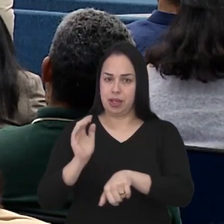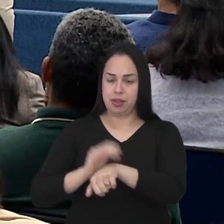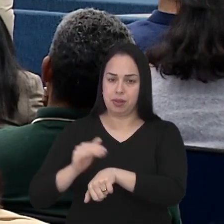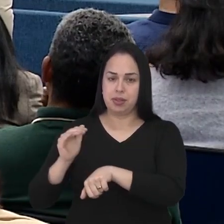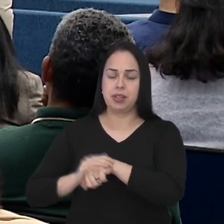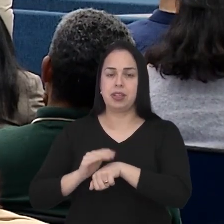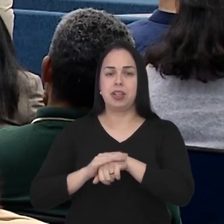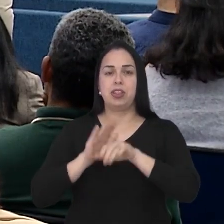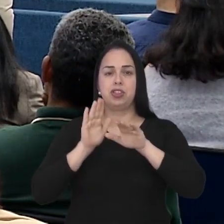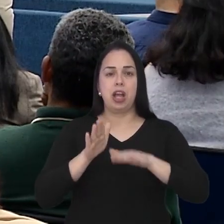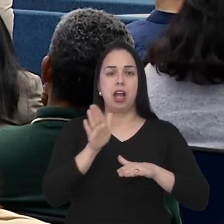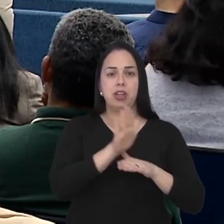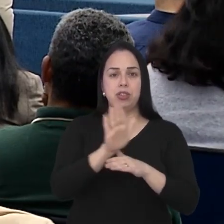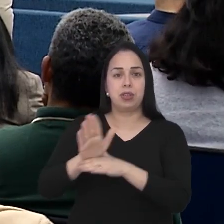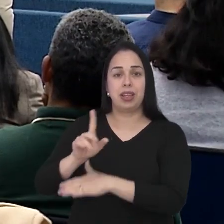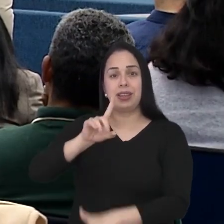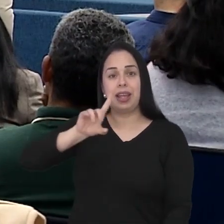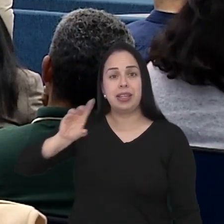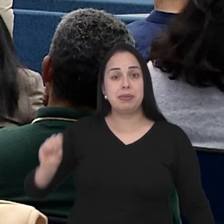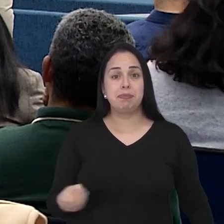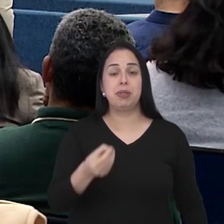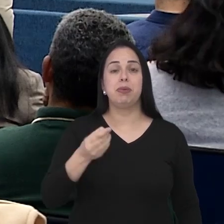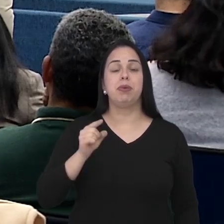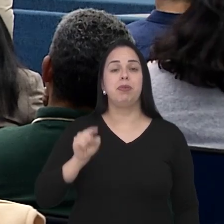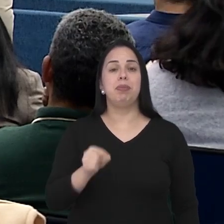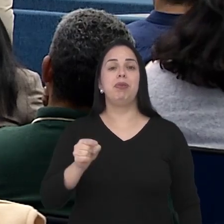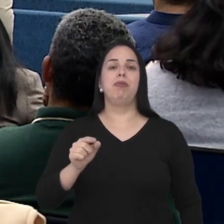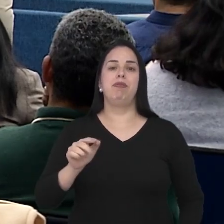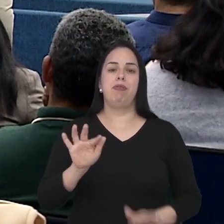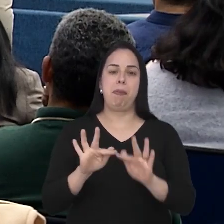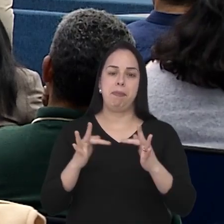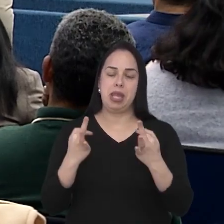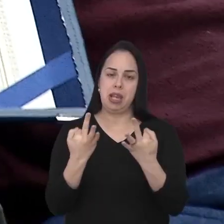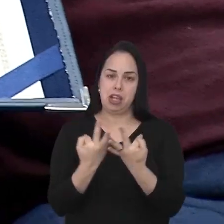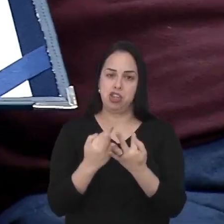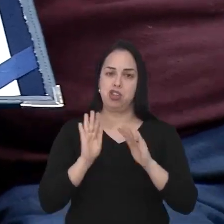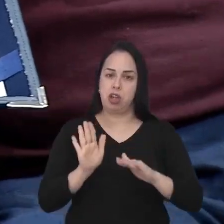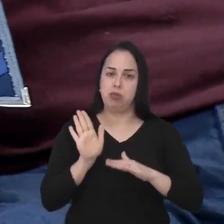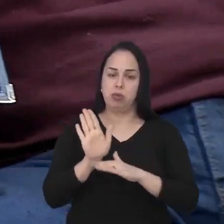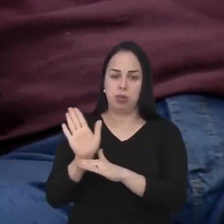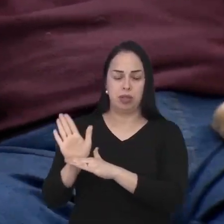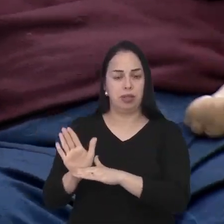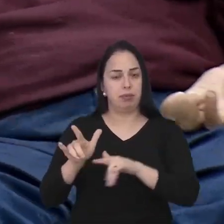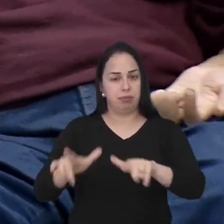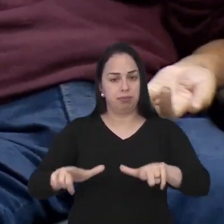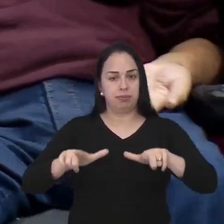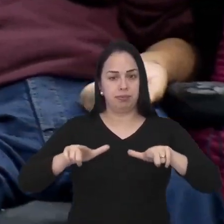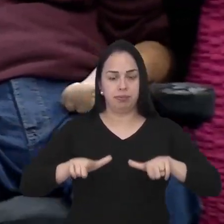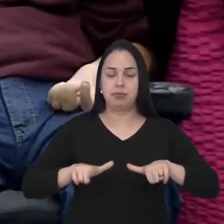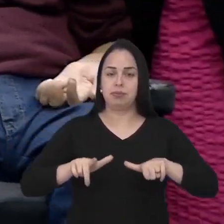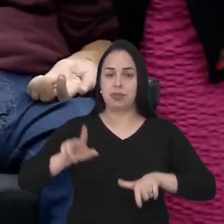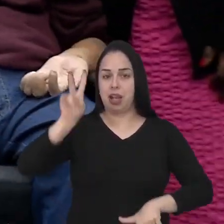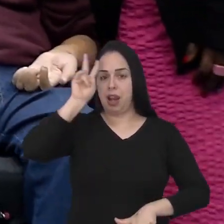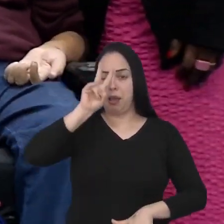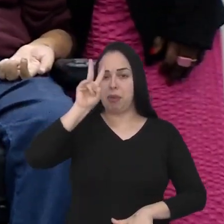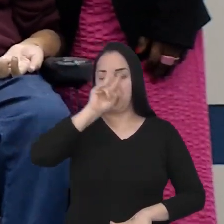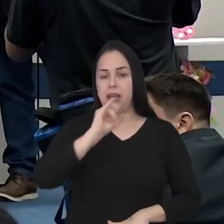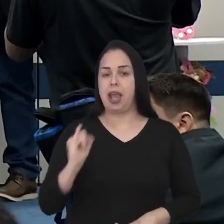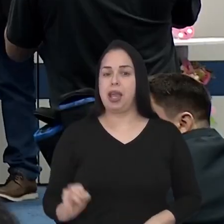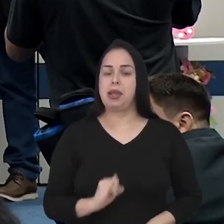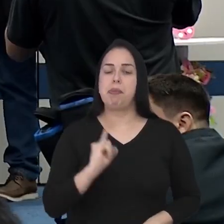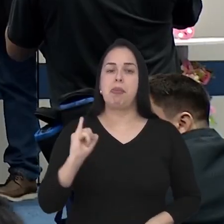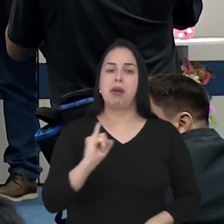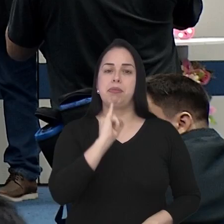pela associação já beneficiaram mais de 10 mil famílias no município. A honraria recebida na Câmara reforça